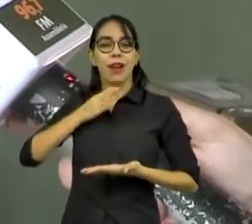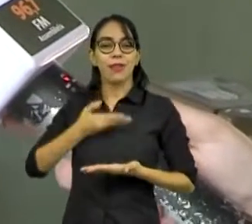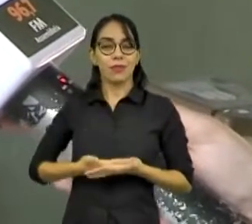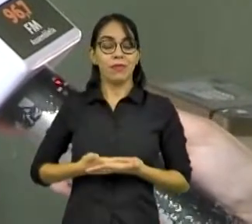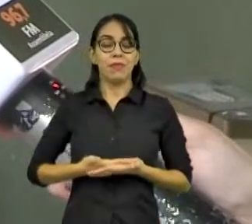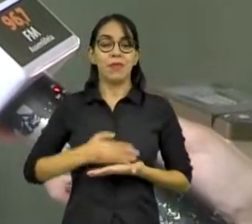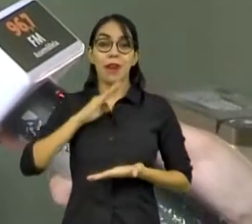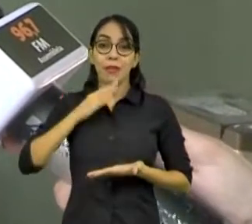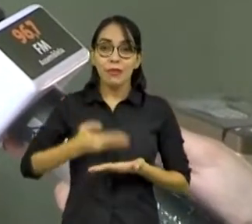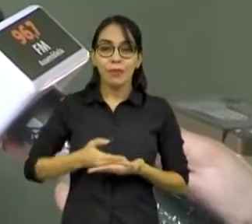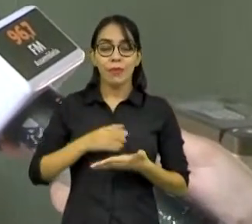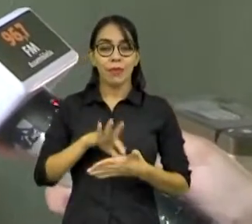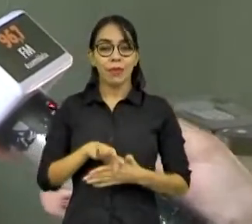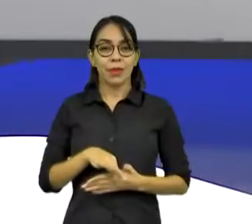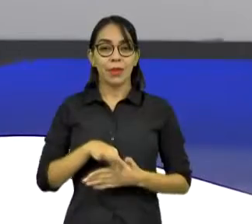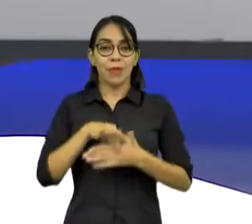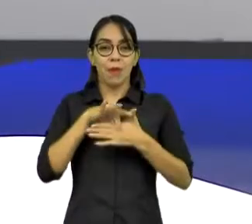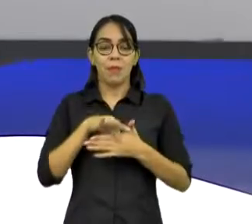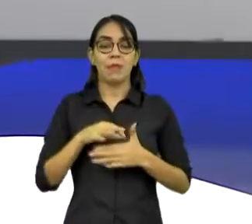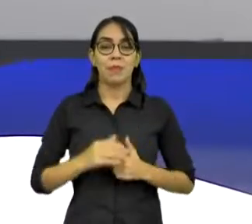pessoalmente, faz toda a diferença.